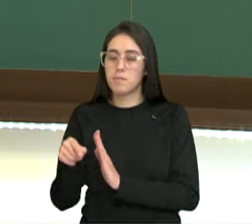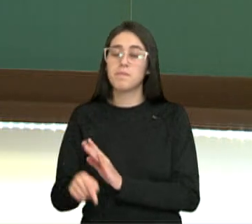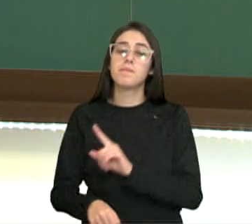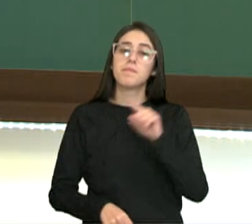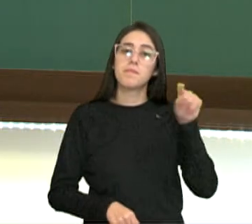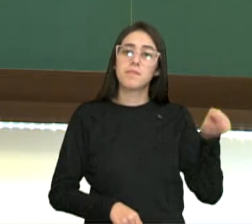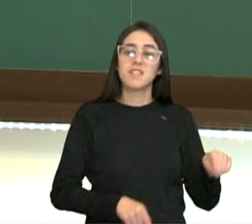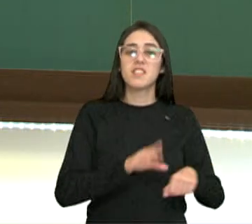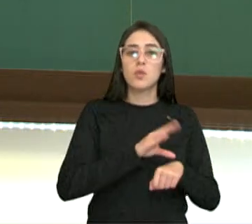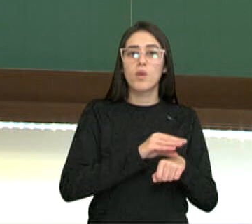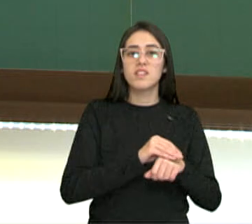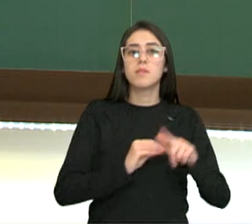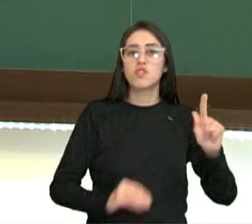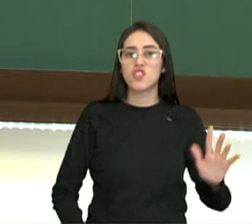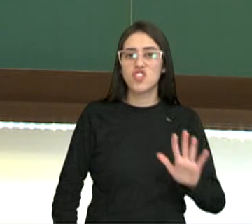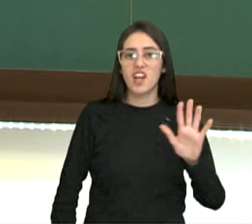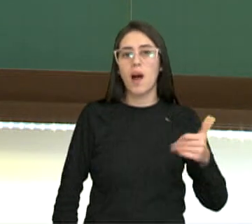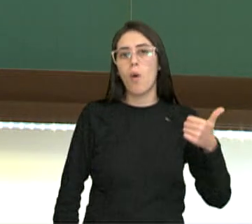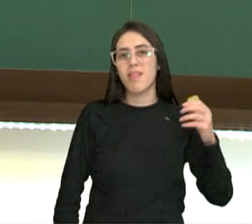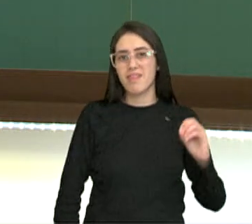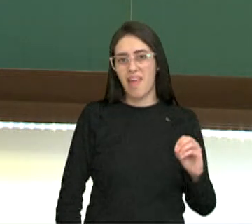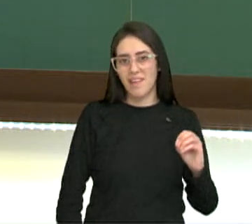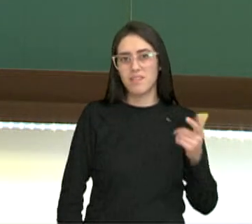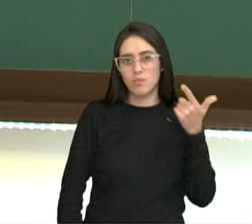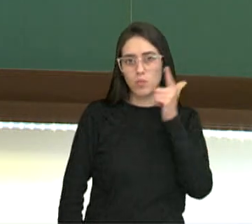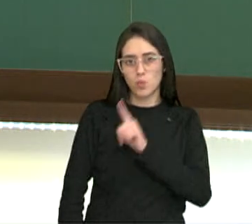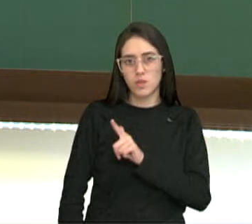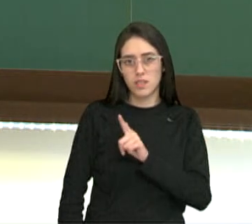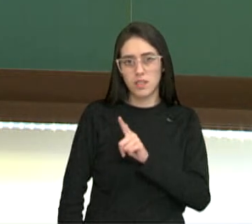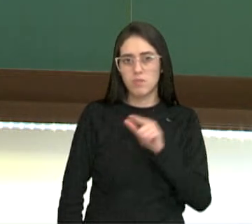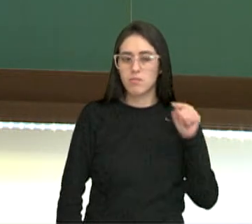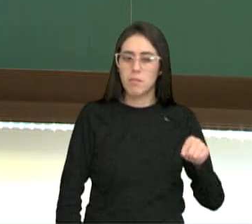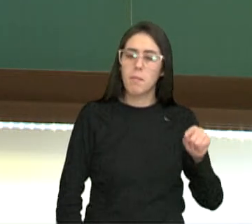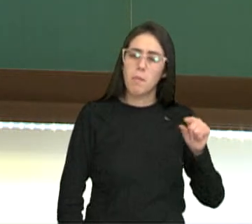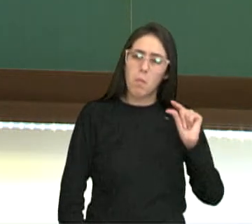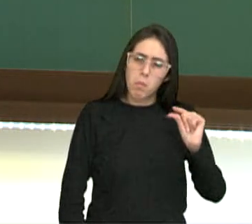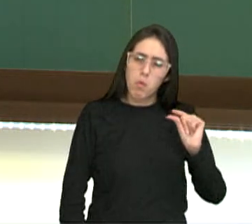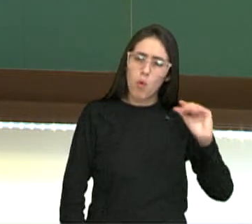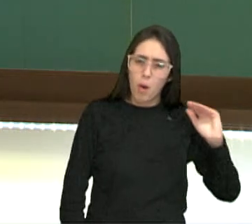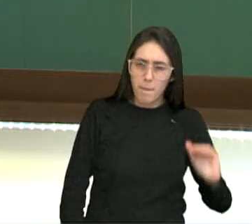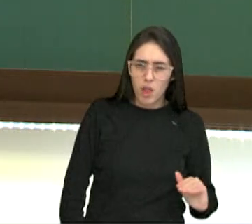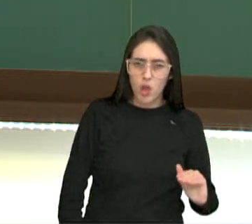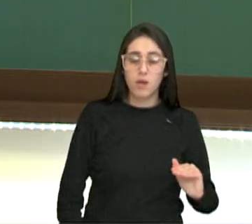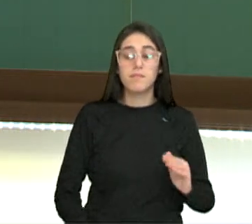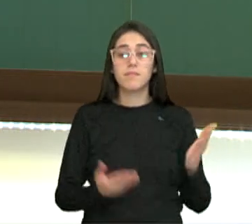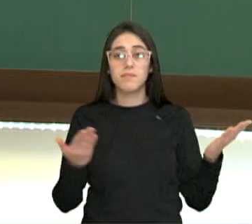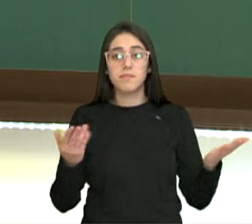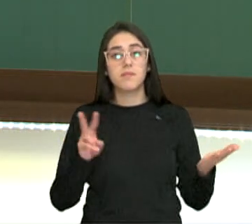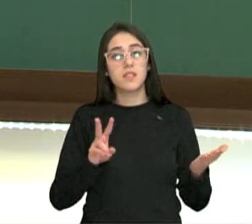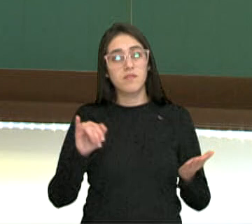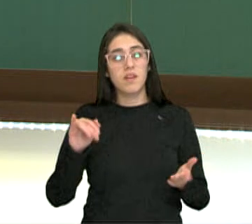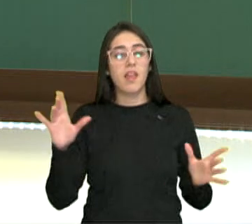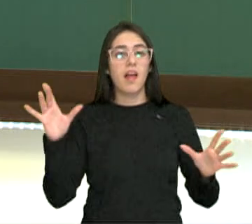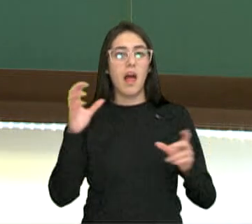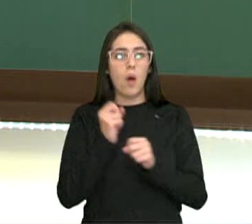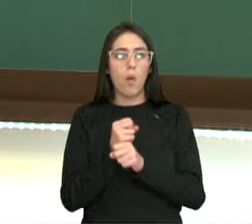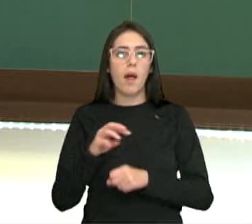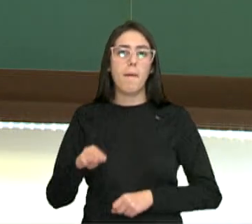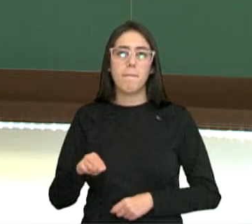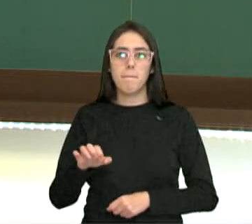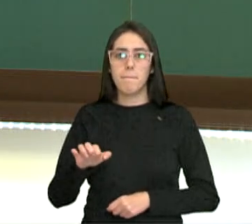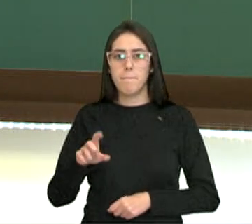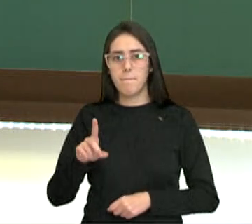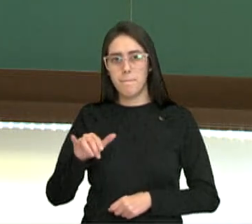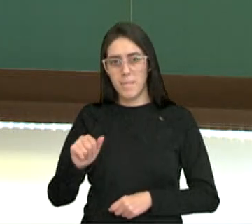10 pontos em conhecimentos gerais, onde o peso é um pouquinho menor, ok? Então, vamos calcular a média